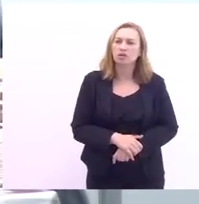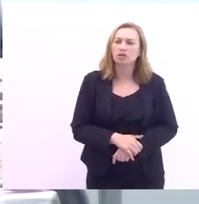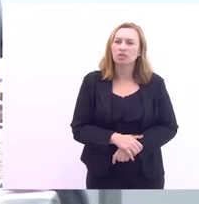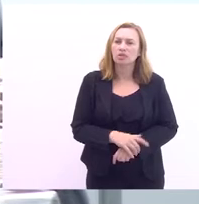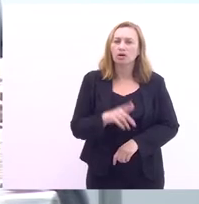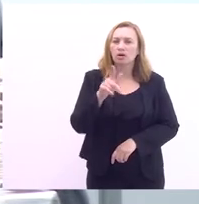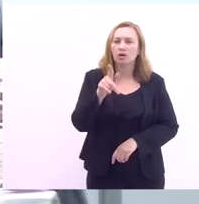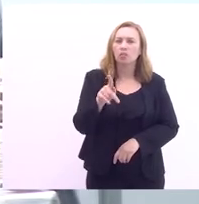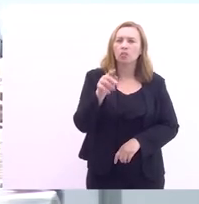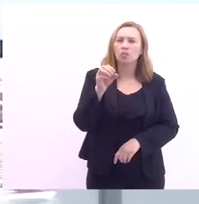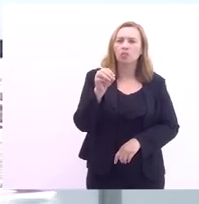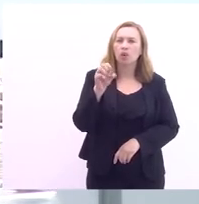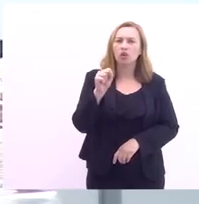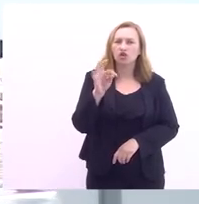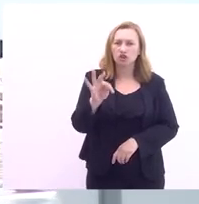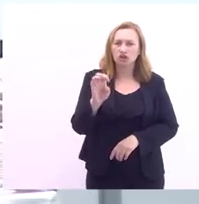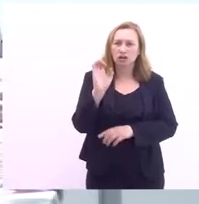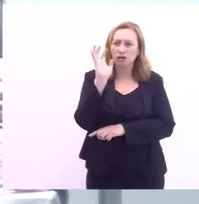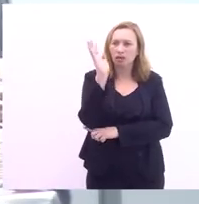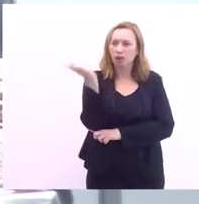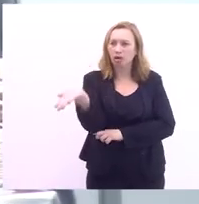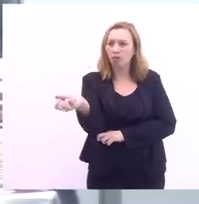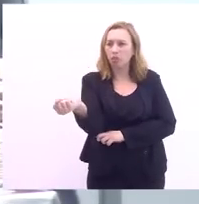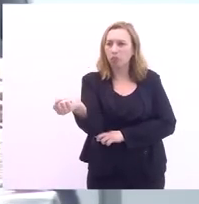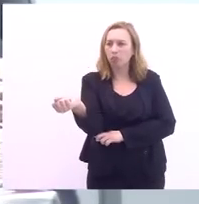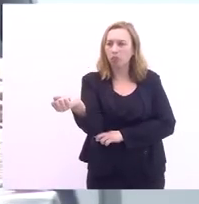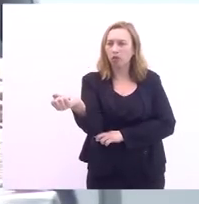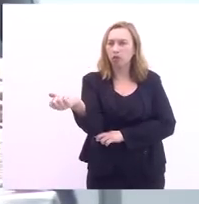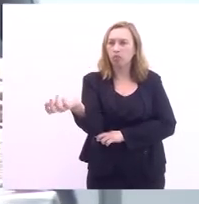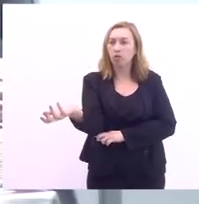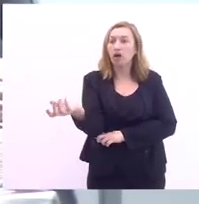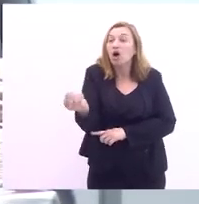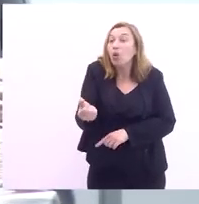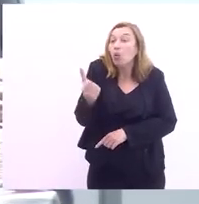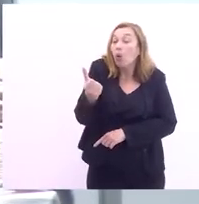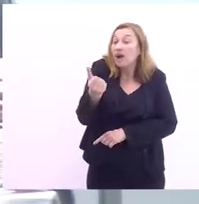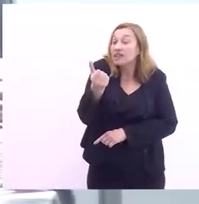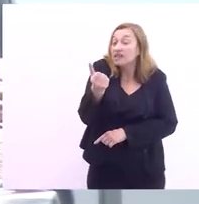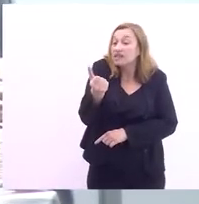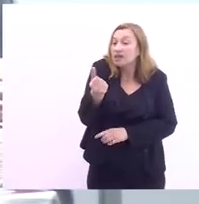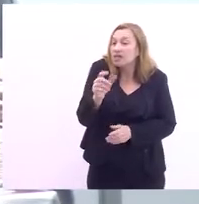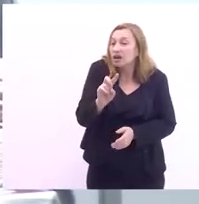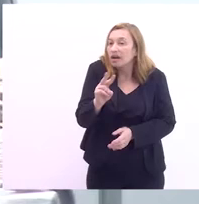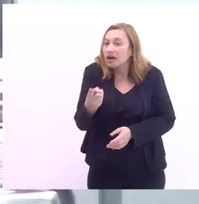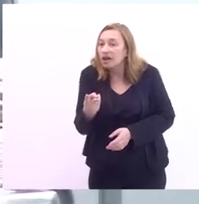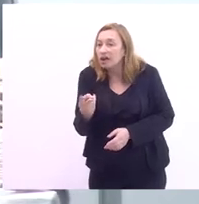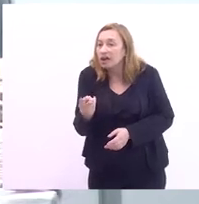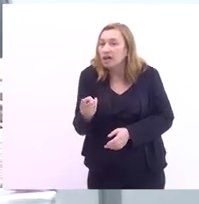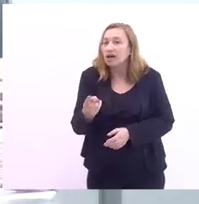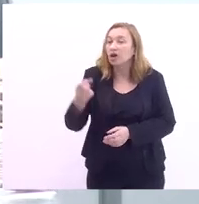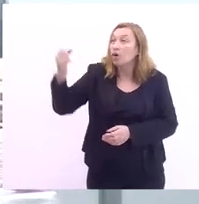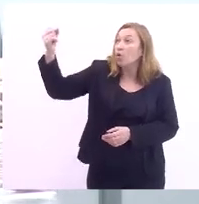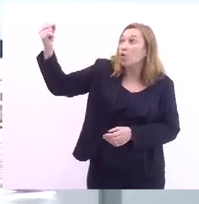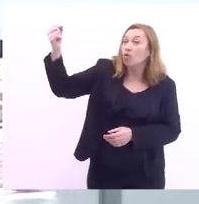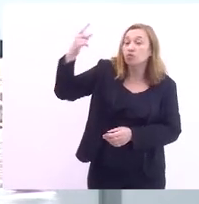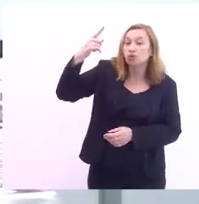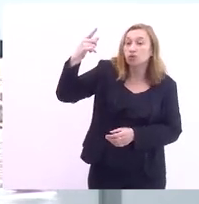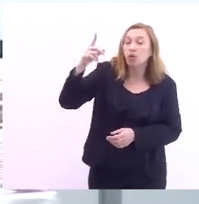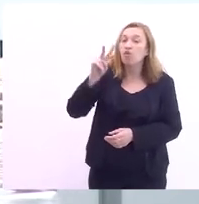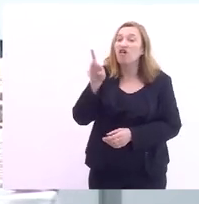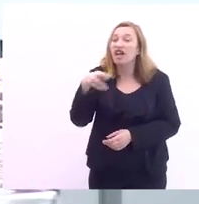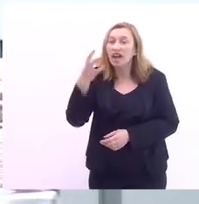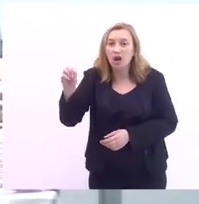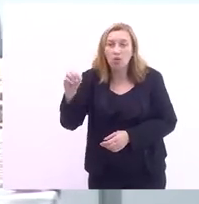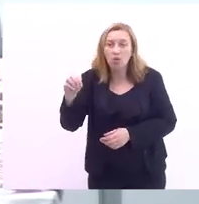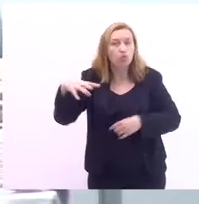poste cair. Mesma coisa da poda. Você avisa, olha só, vai chegar o verão. Você precisa podar essa rede, precisa deixar essa rede limpa, porque a primeira chuvinha que